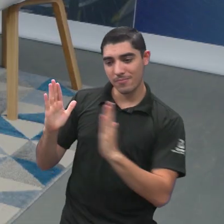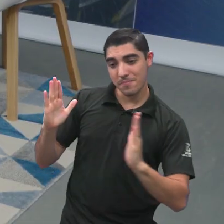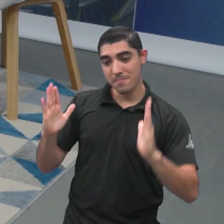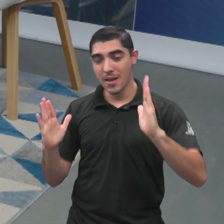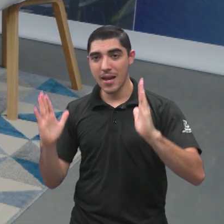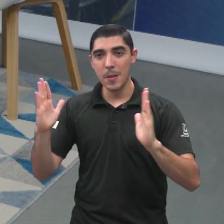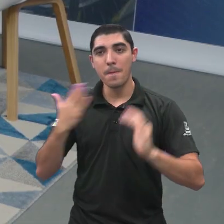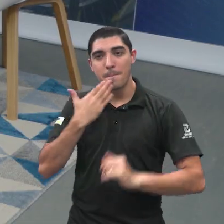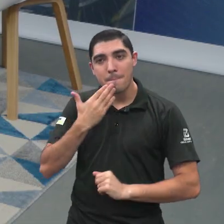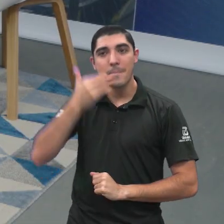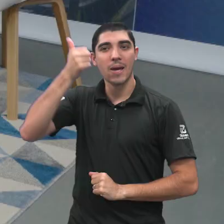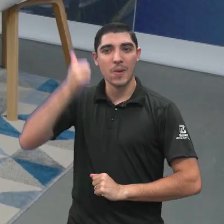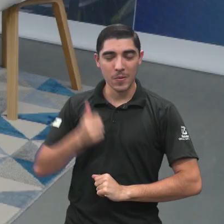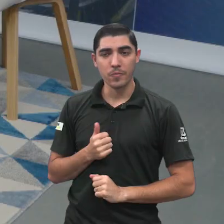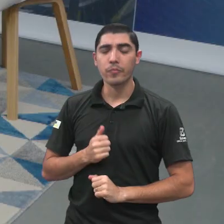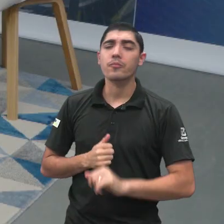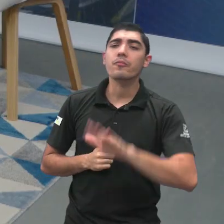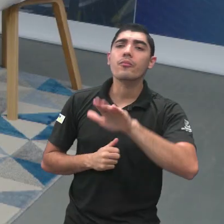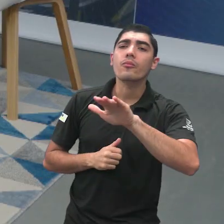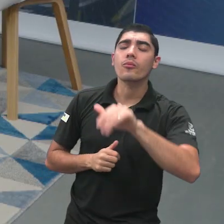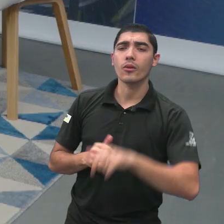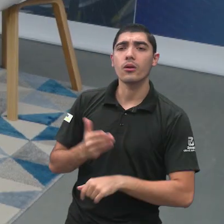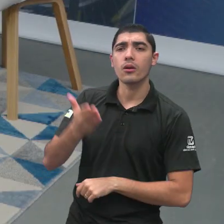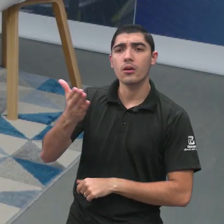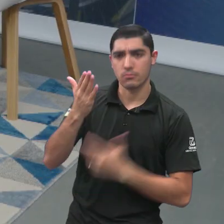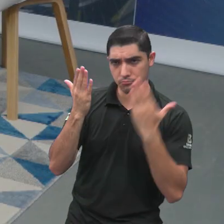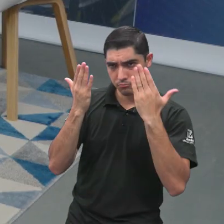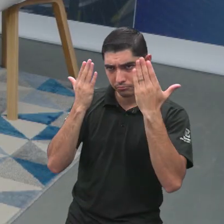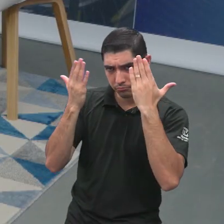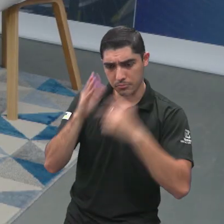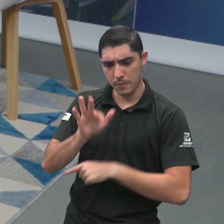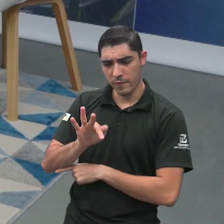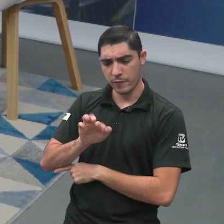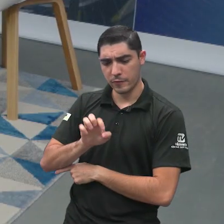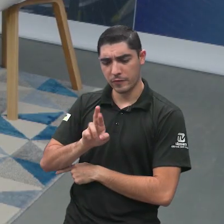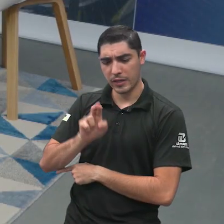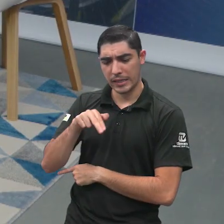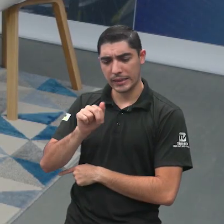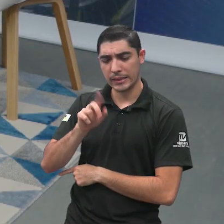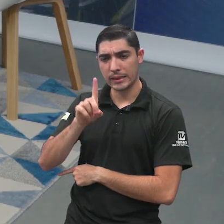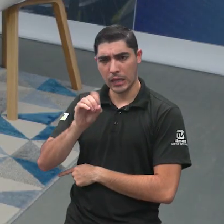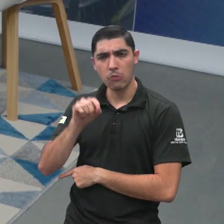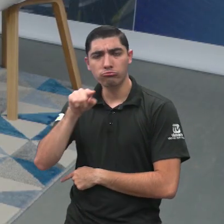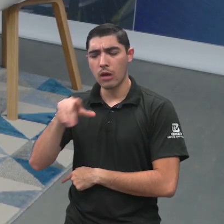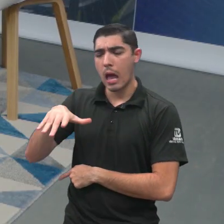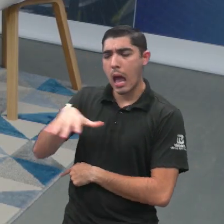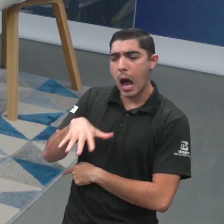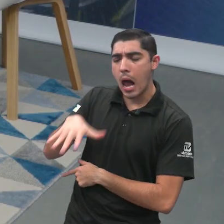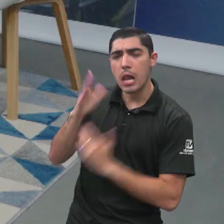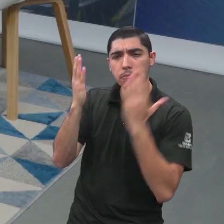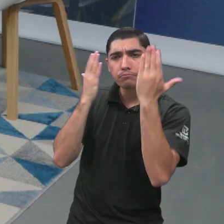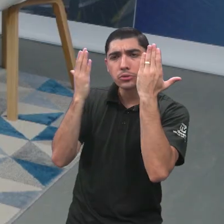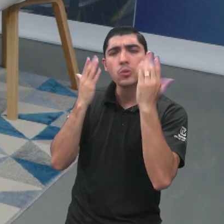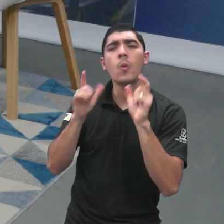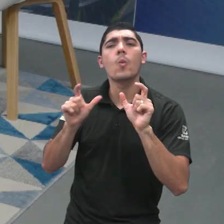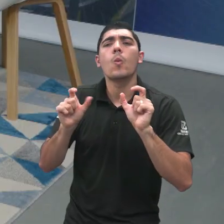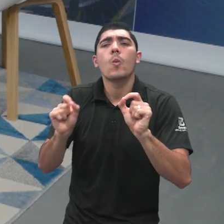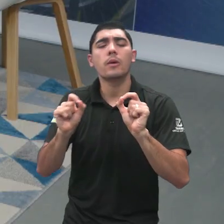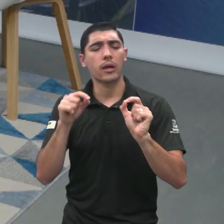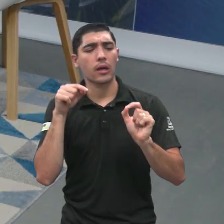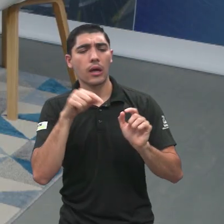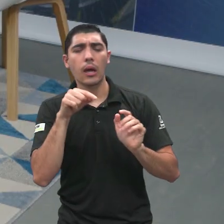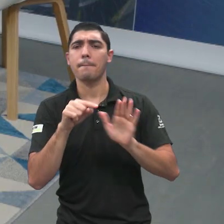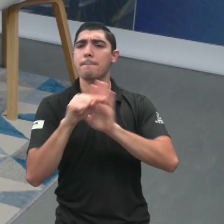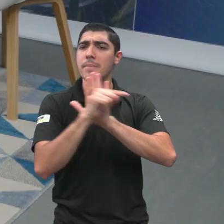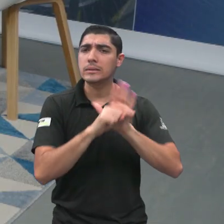tempo. Fernando, né, do ponto de vista psicológico, né, o que a ciência já comprova